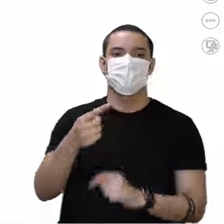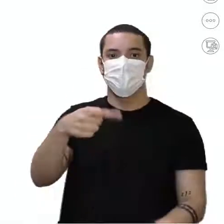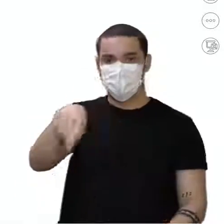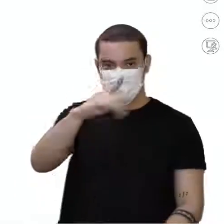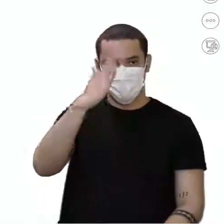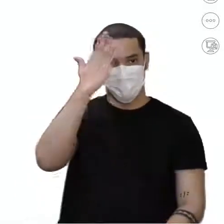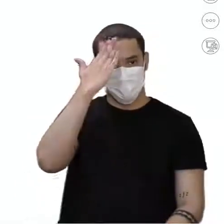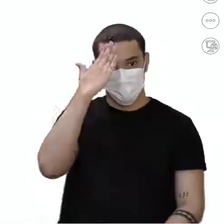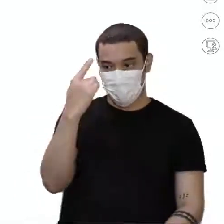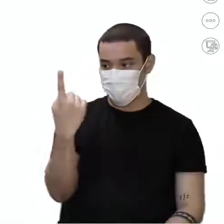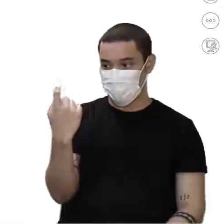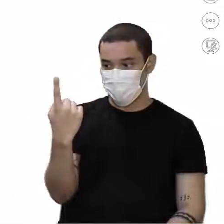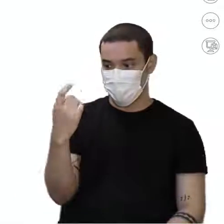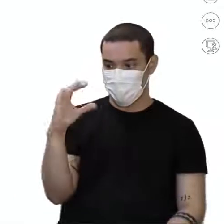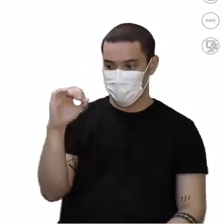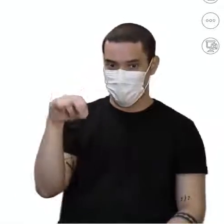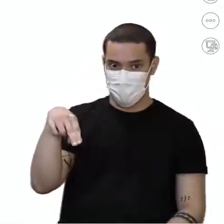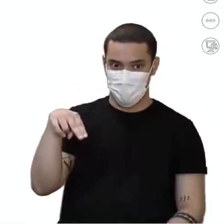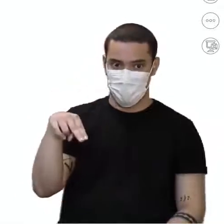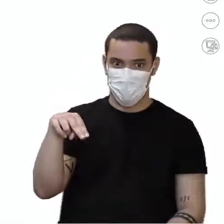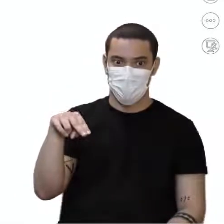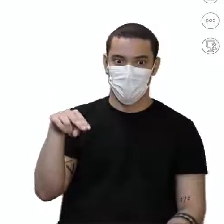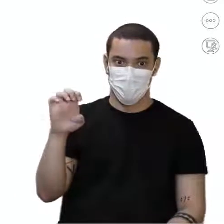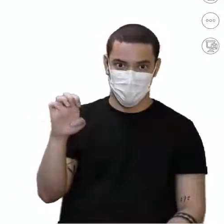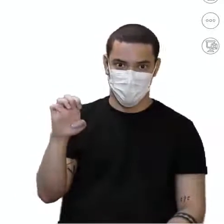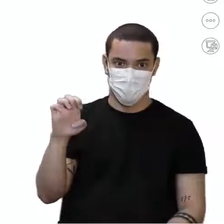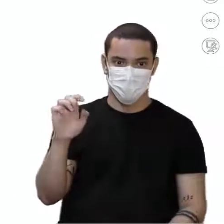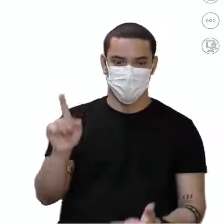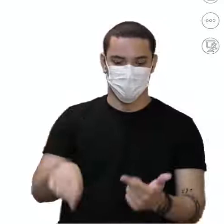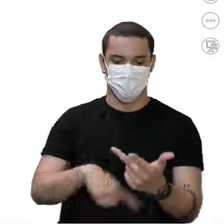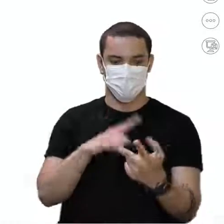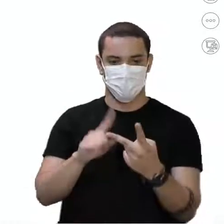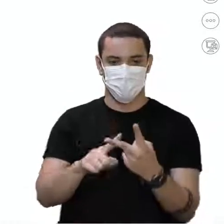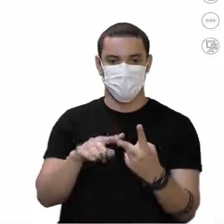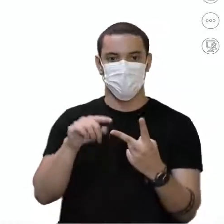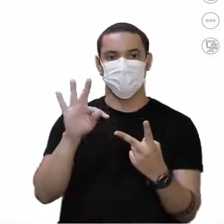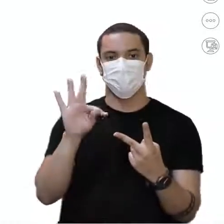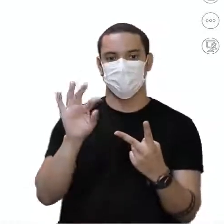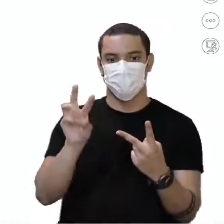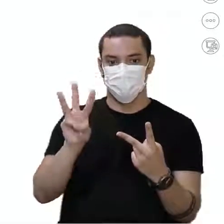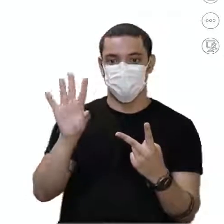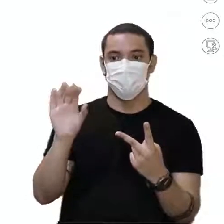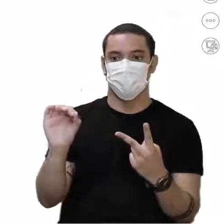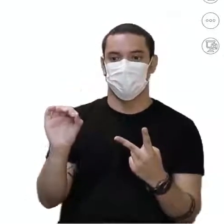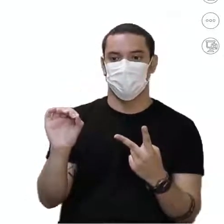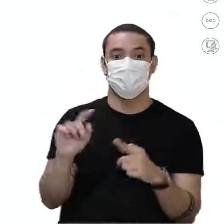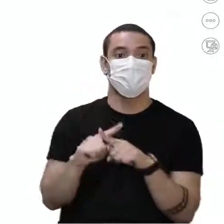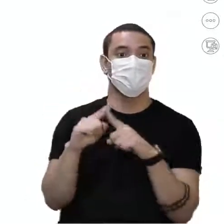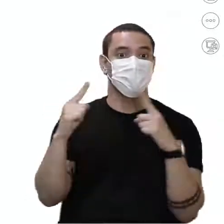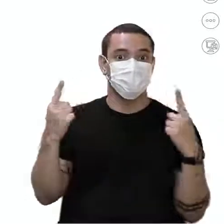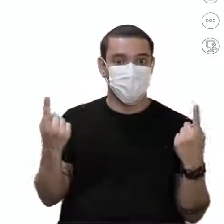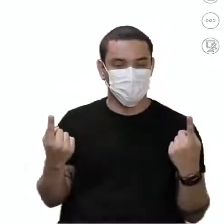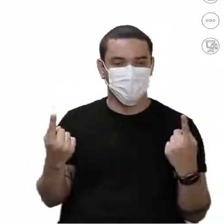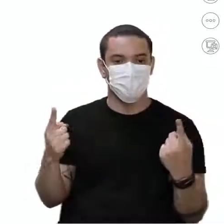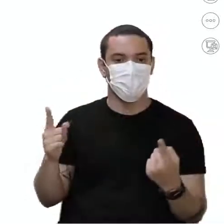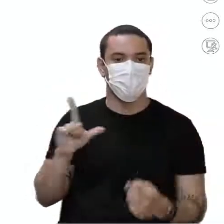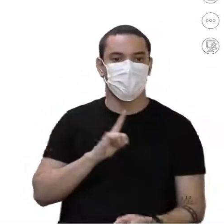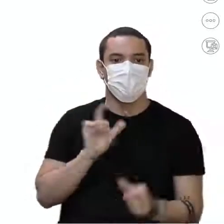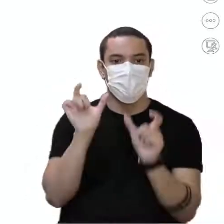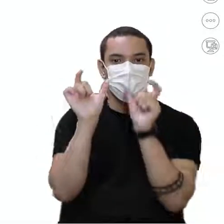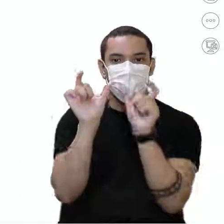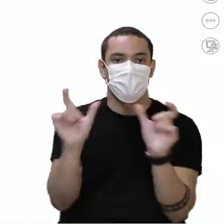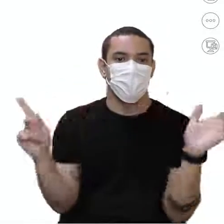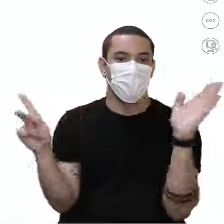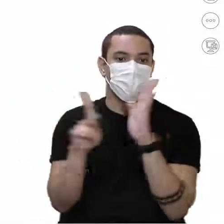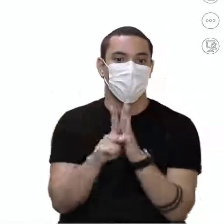aí uma significa one, né? One time, dois, two in English, dois em inglês. Só que aqui você tem essas palavrinhas